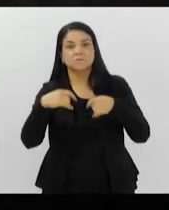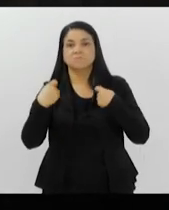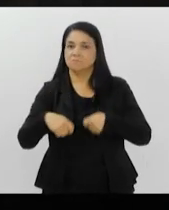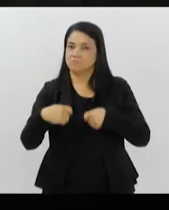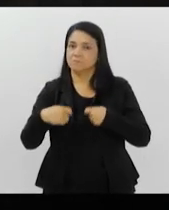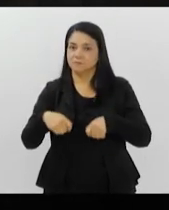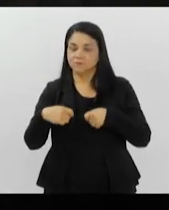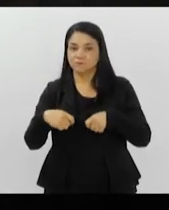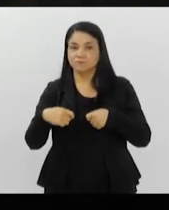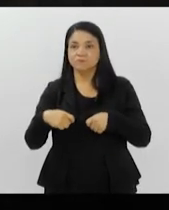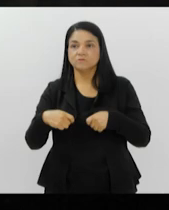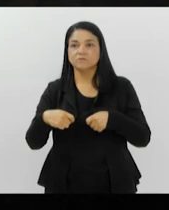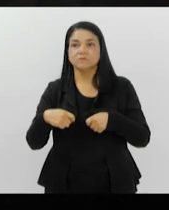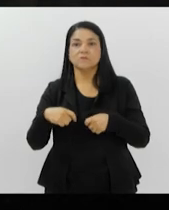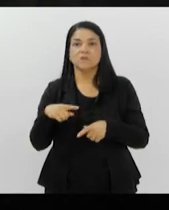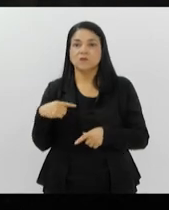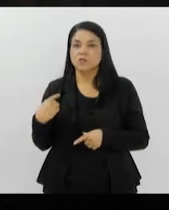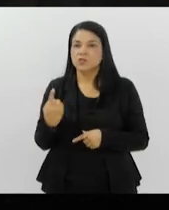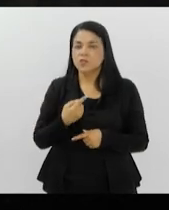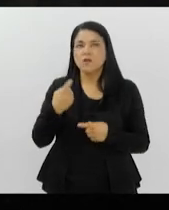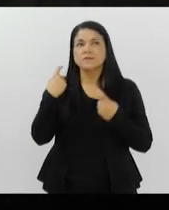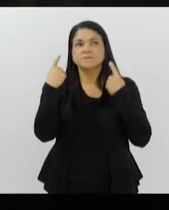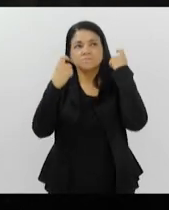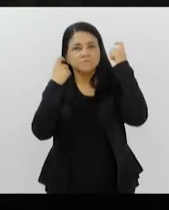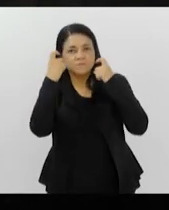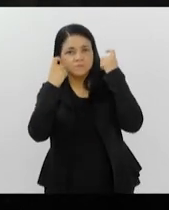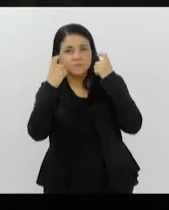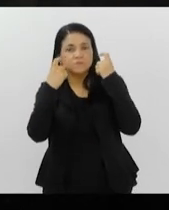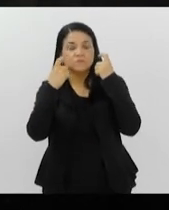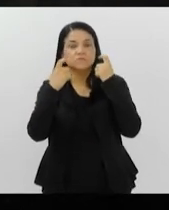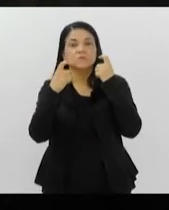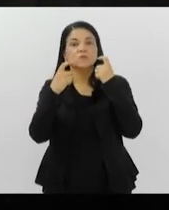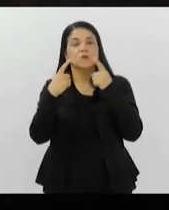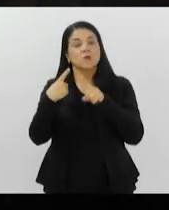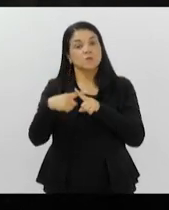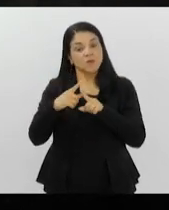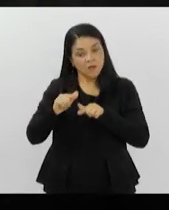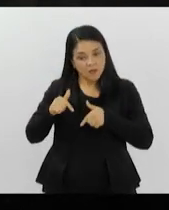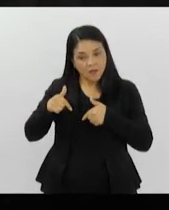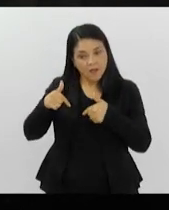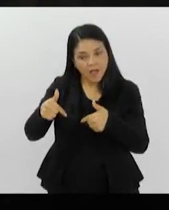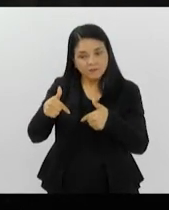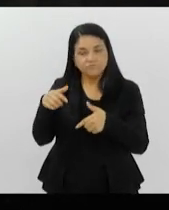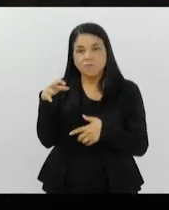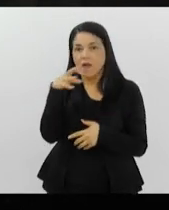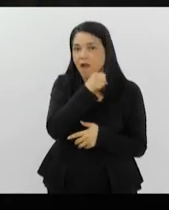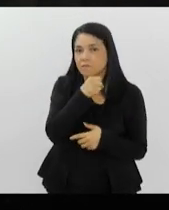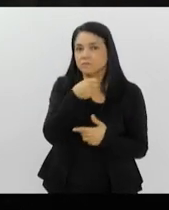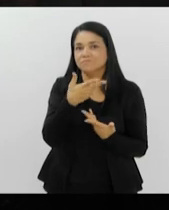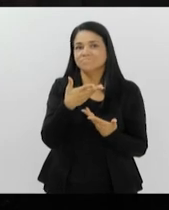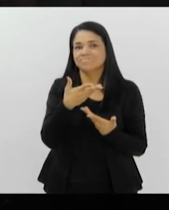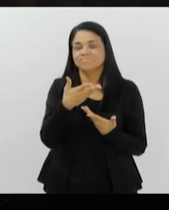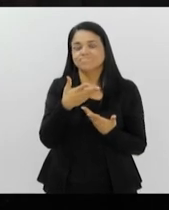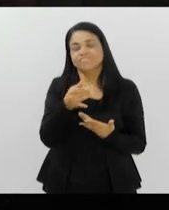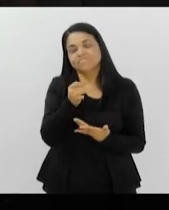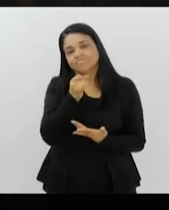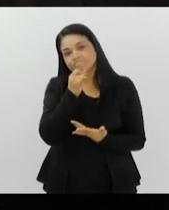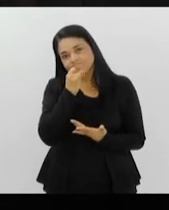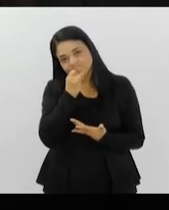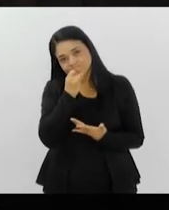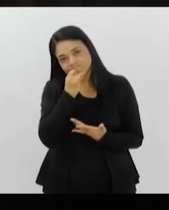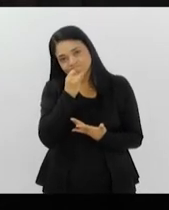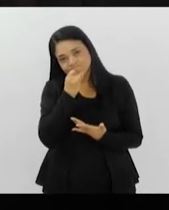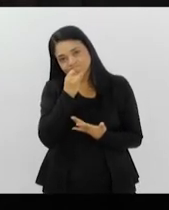porque no que nos tange, no que nos preocupa, a gente age com rapidez, mas,